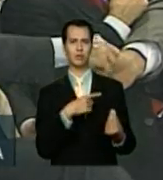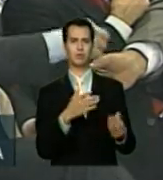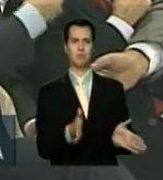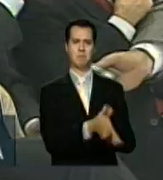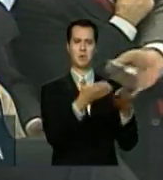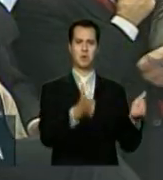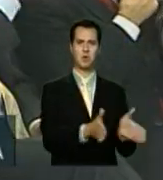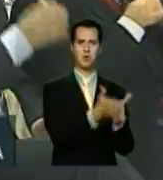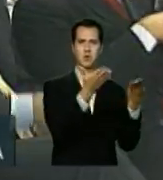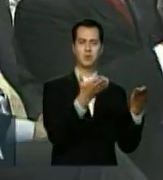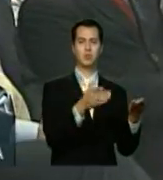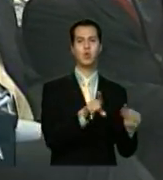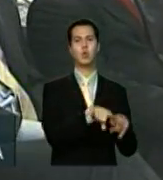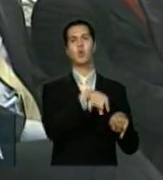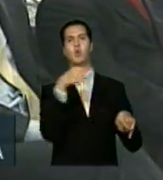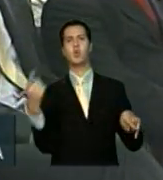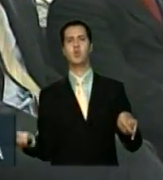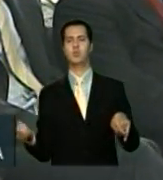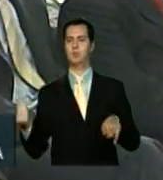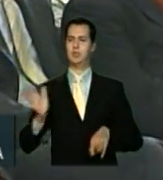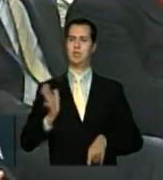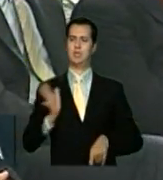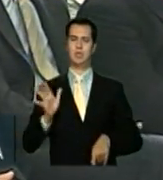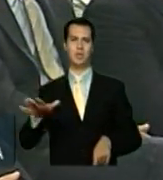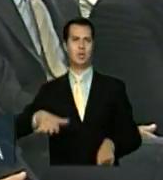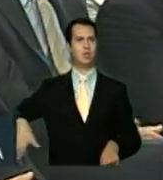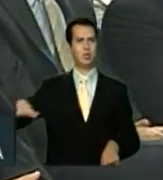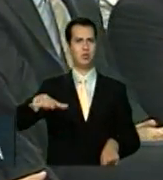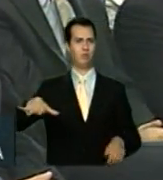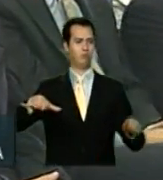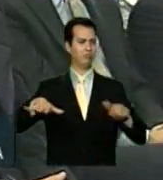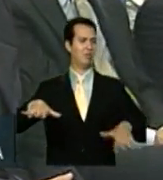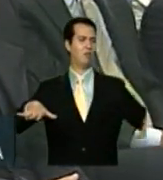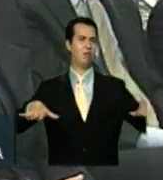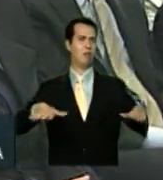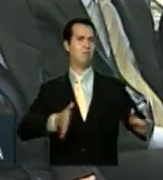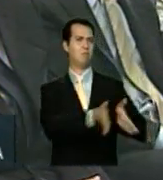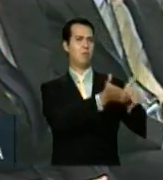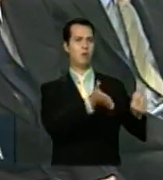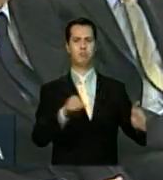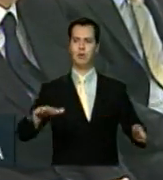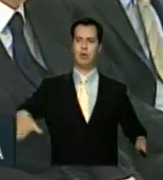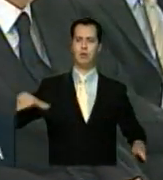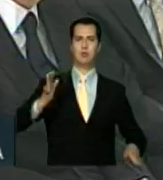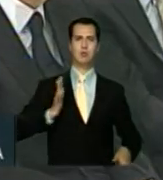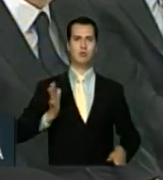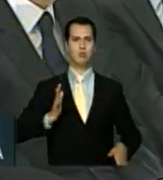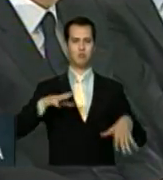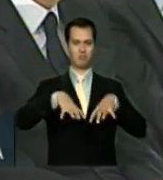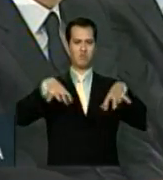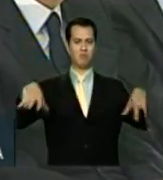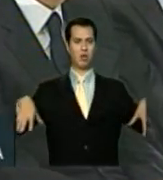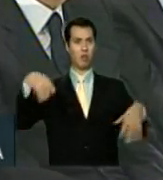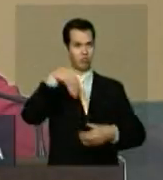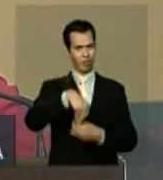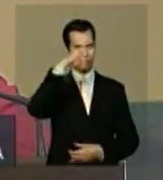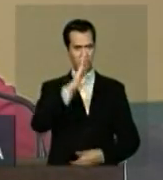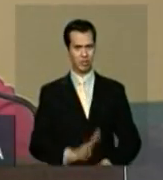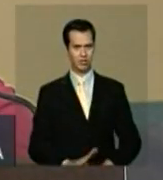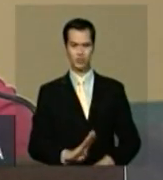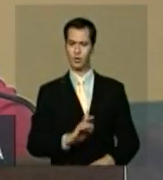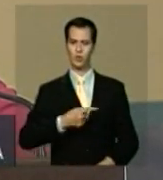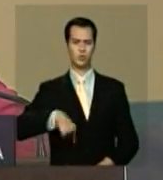um forte rico com futuro e outro frágil pobre sem esperança nós não